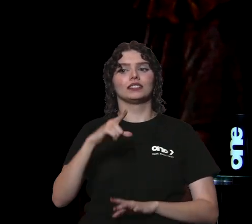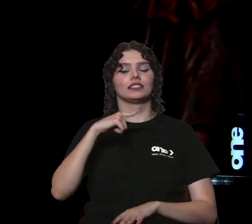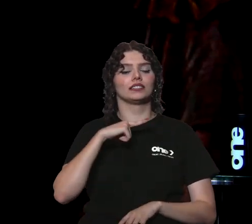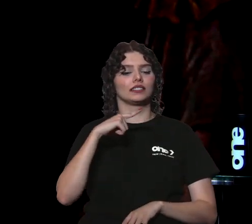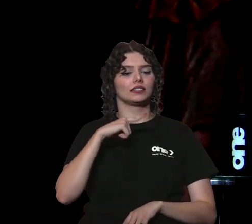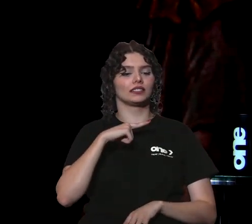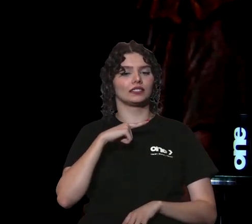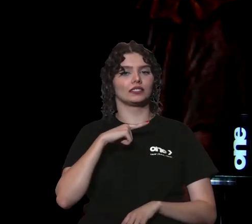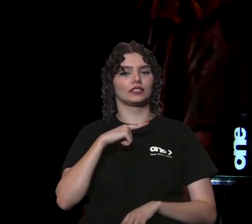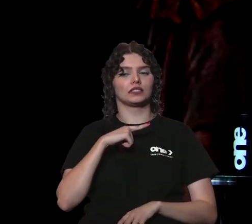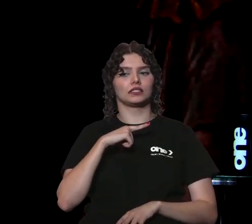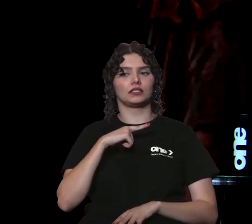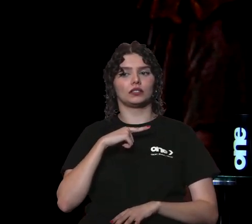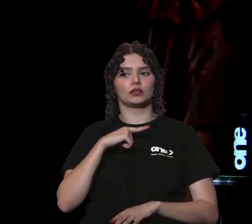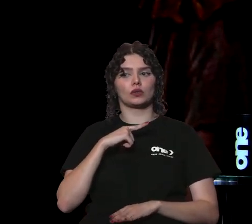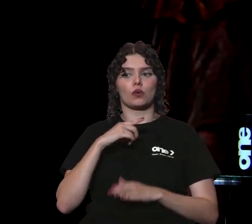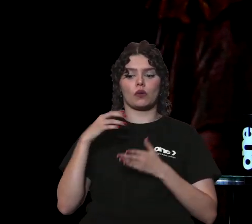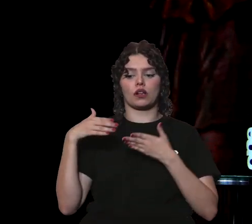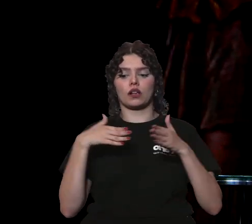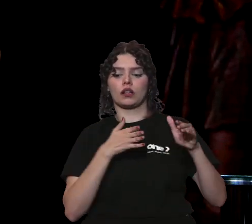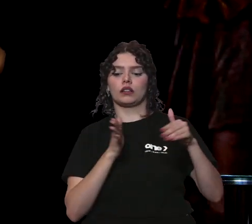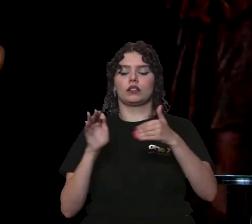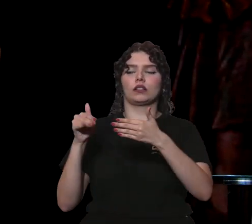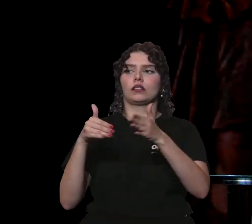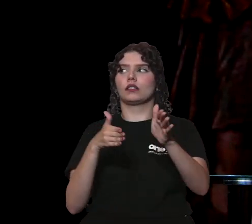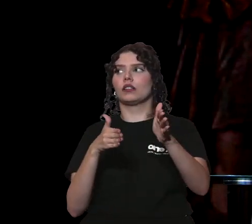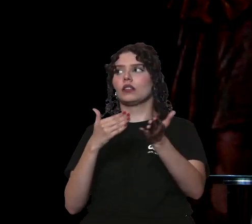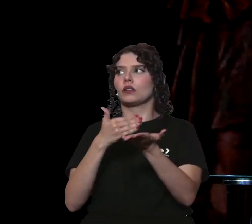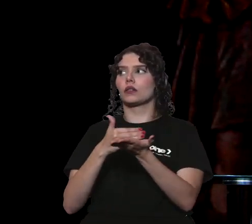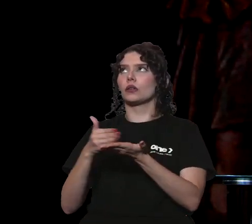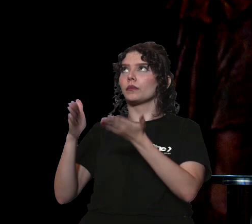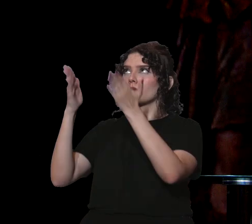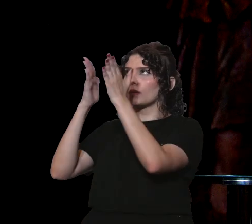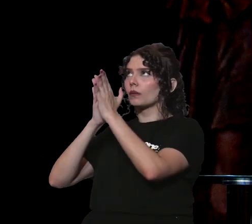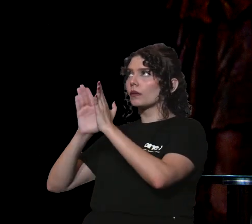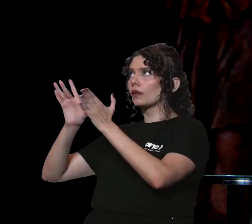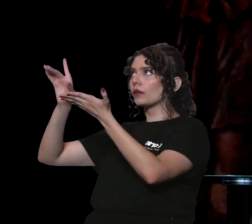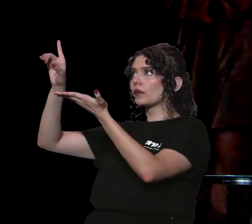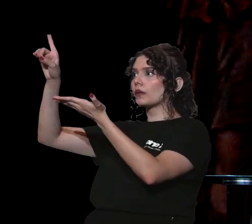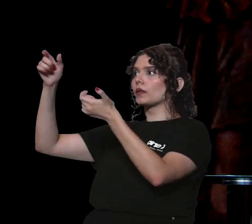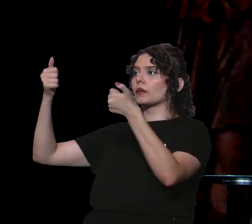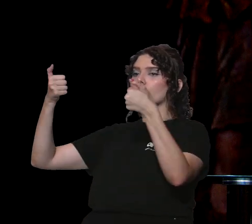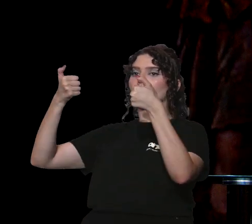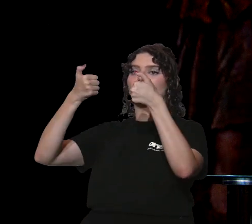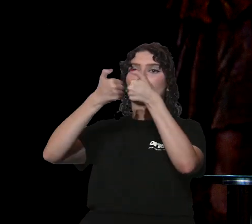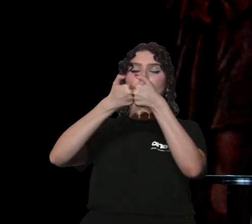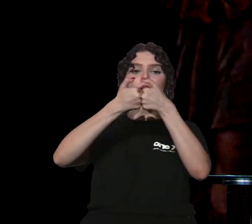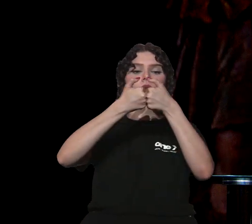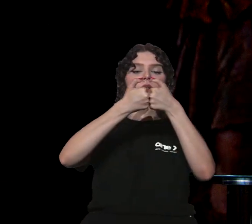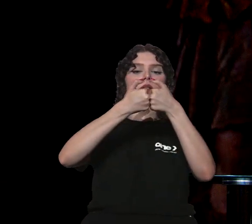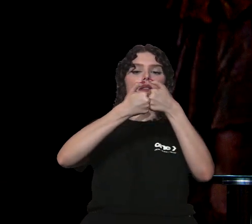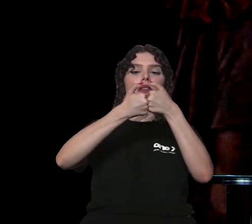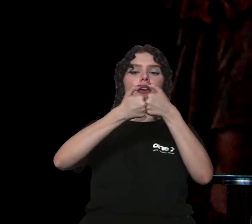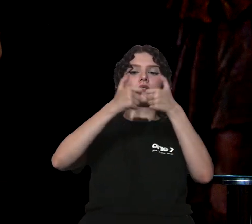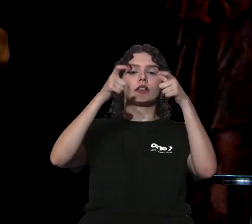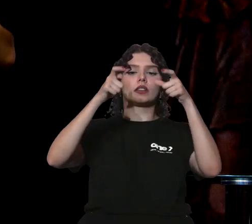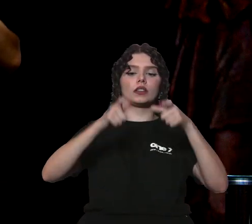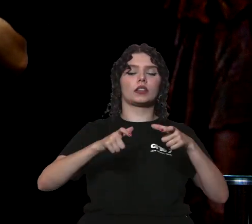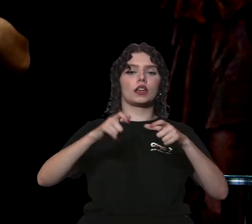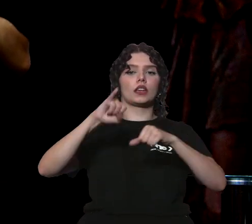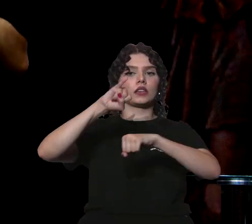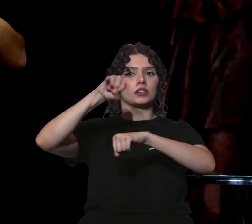tinham um curso que eles seguiam. Eles começavam adorando a Deus, porque a Arca da Aliança tinha vindo para o meio do